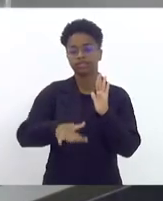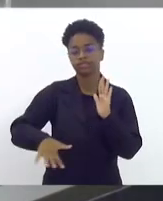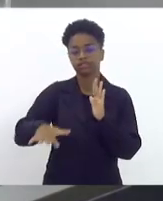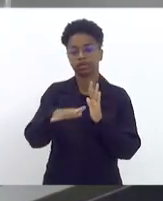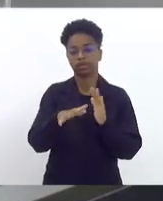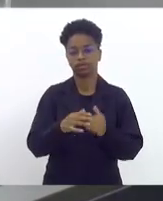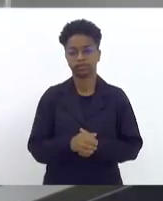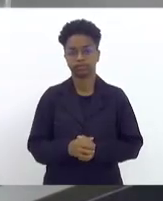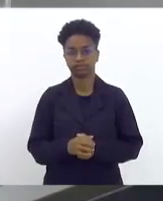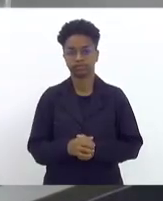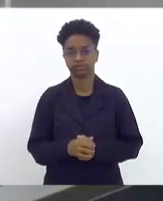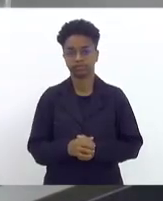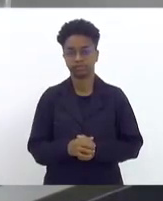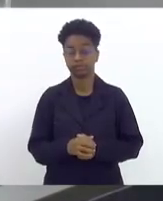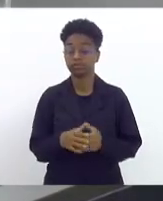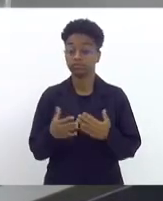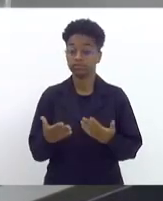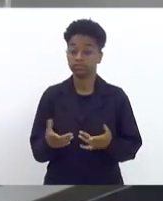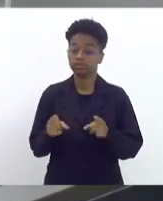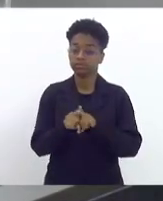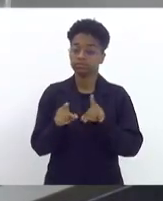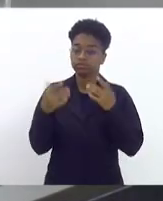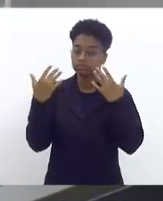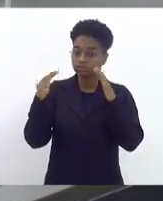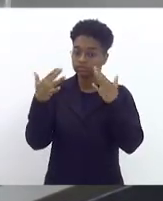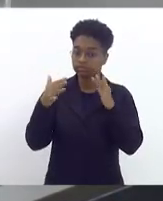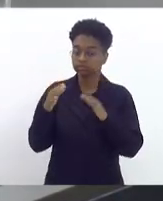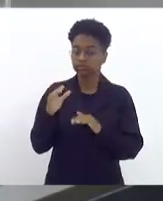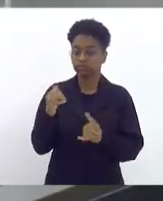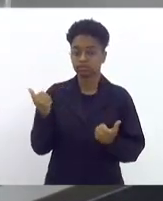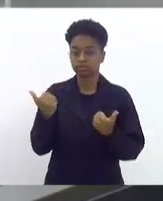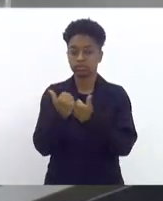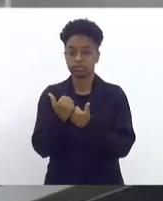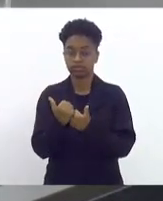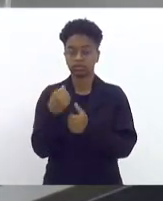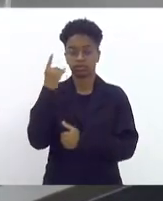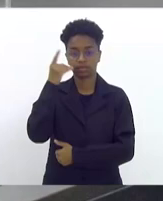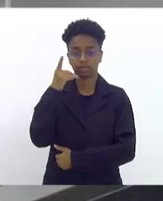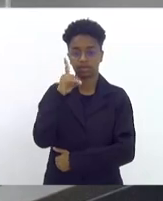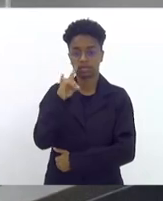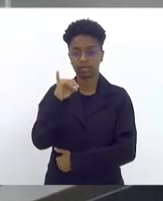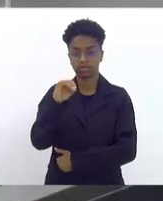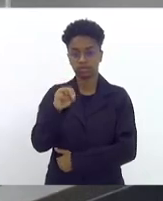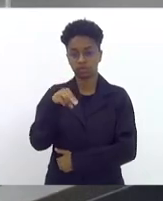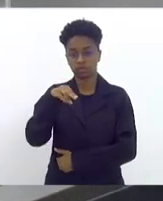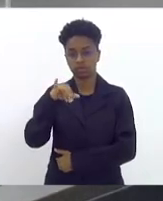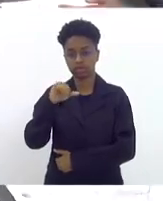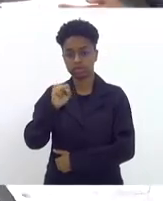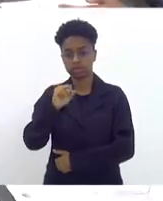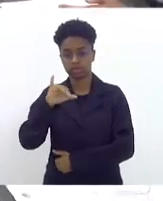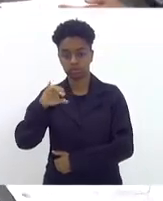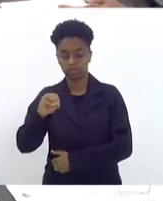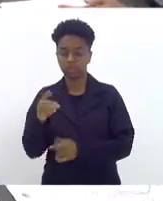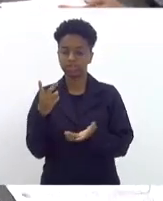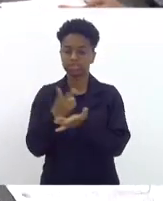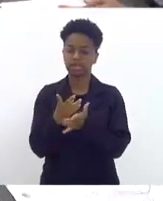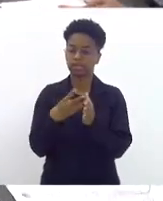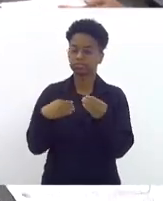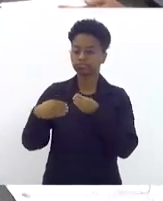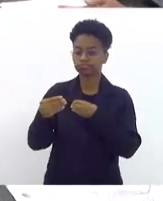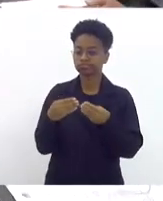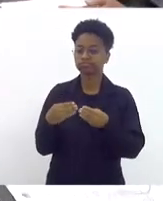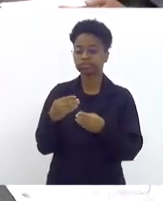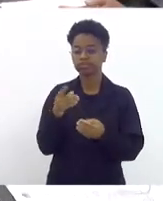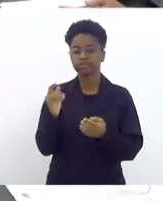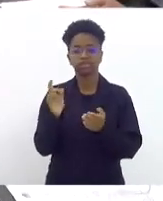e enaltecer aqui também a presença da assessoria Deputado Dionísio sempre presente conosco sem flexível sempre aberta ao